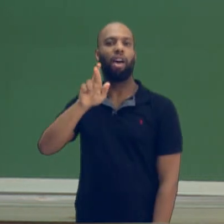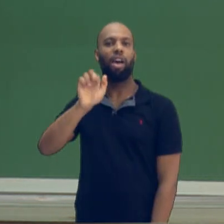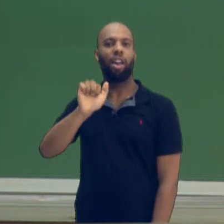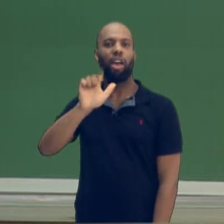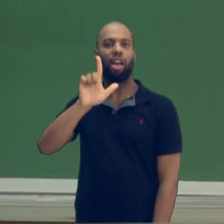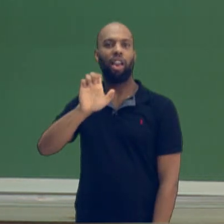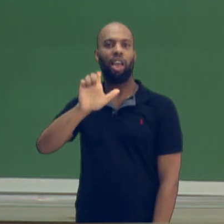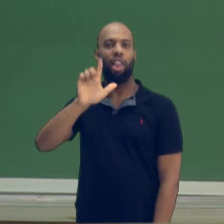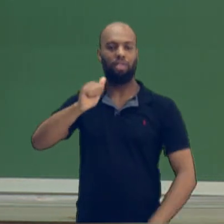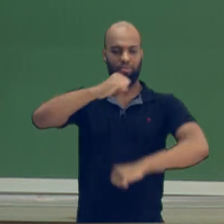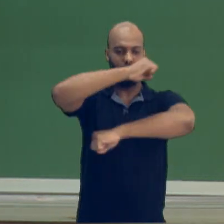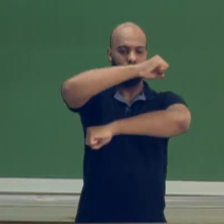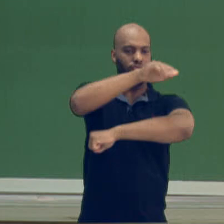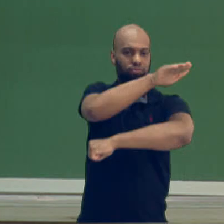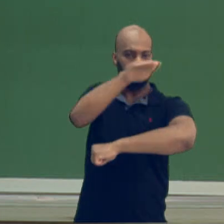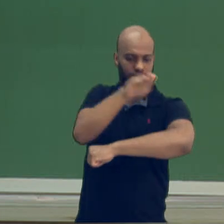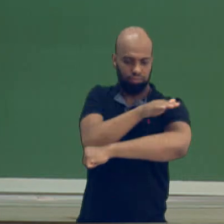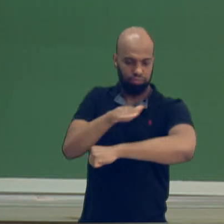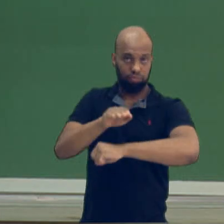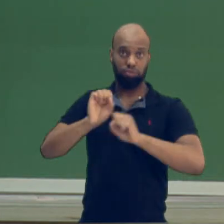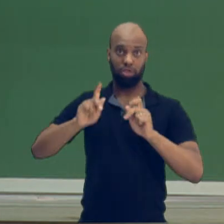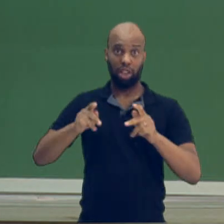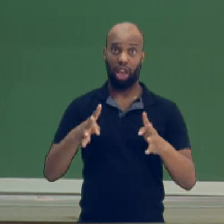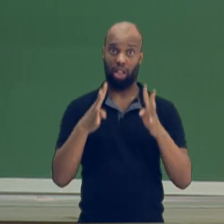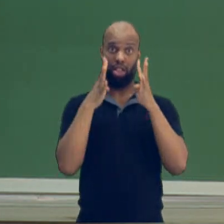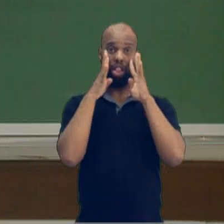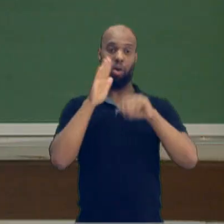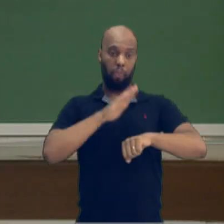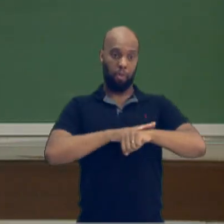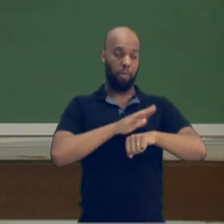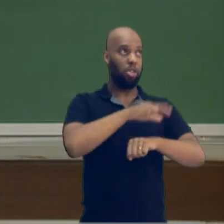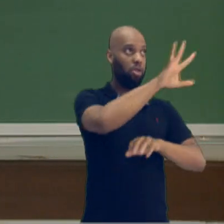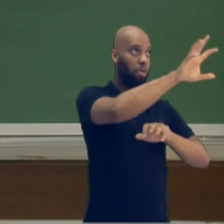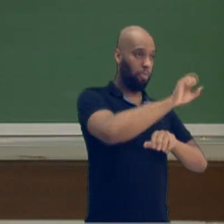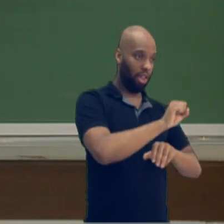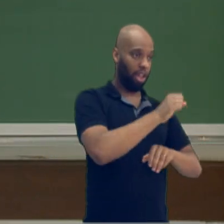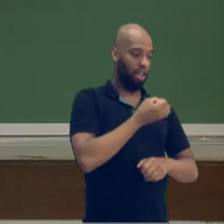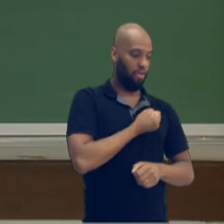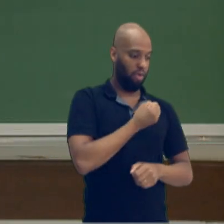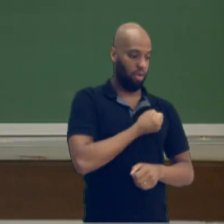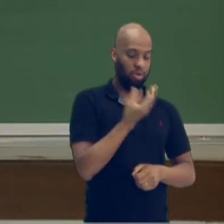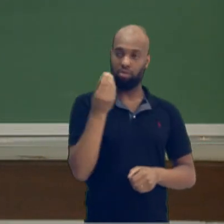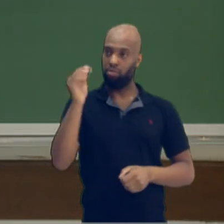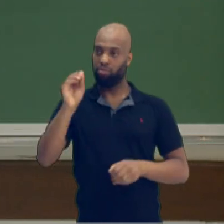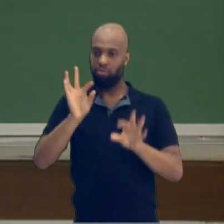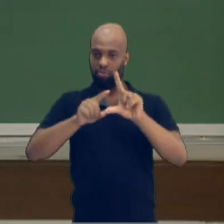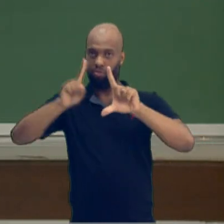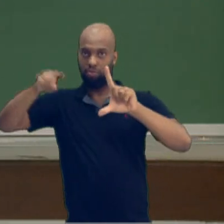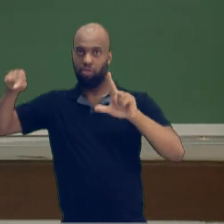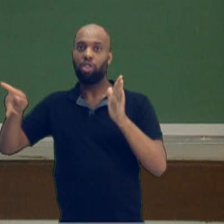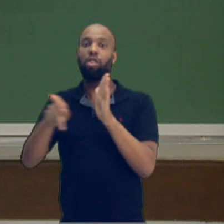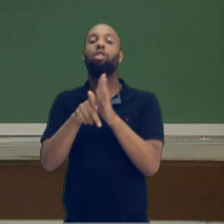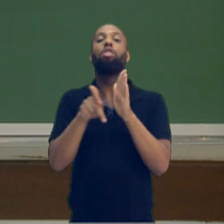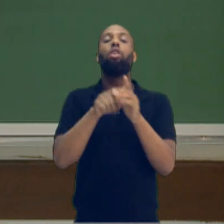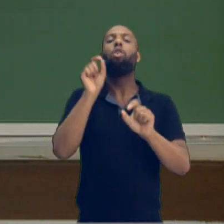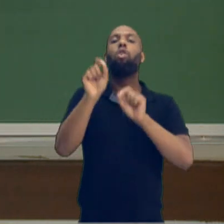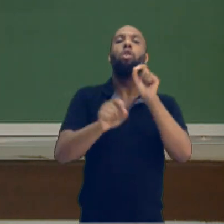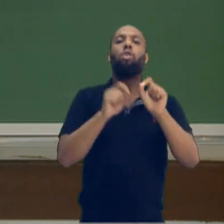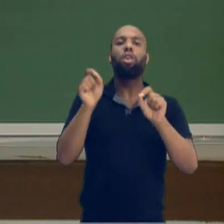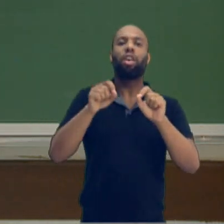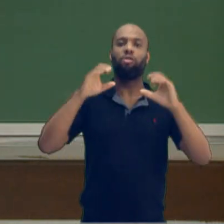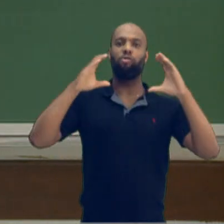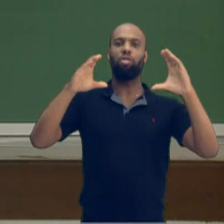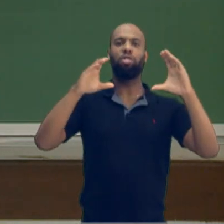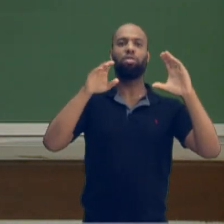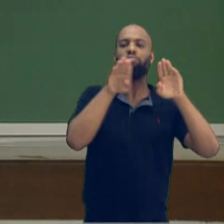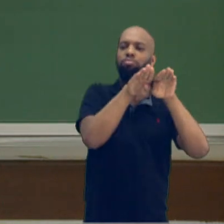for substituir os valores, perfeito? É mais um exemplo para a gente ver como que fica o gráfico da função constante. O